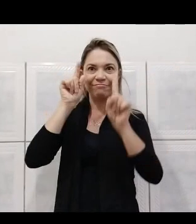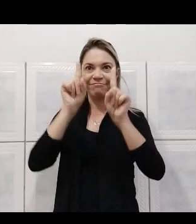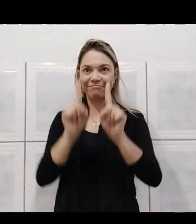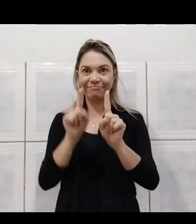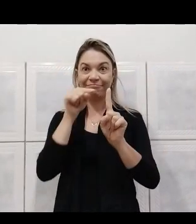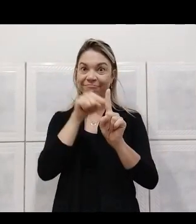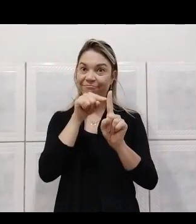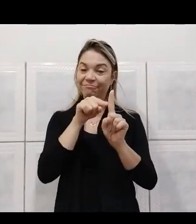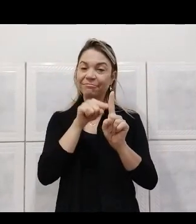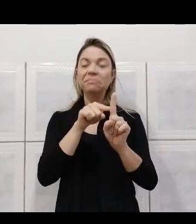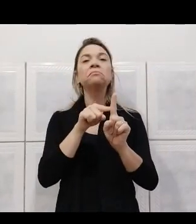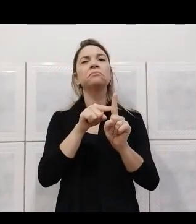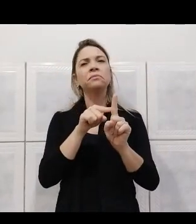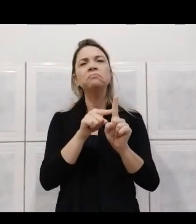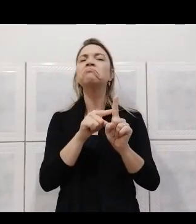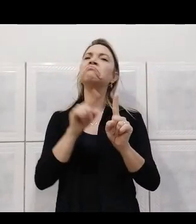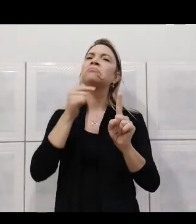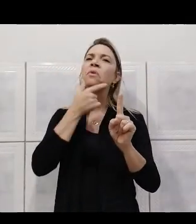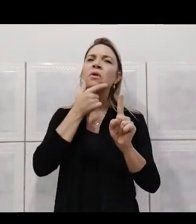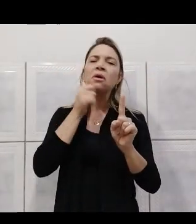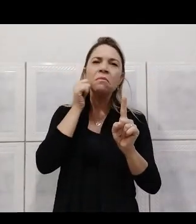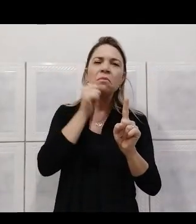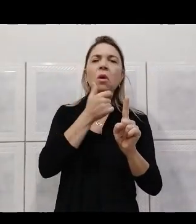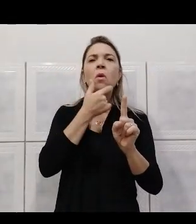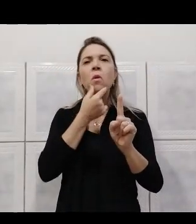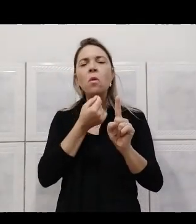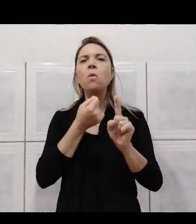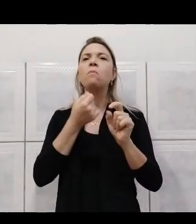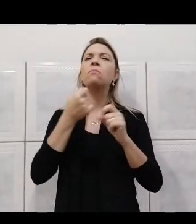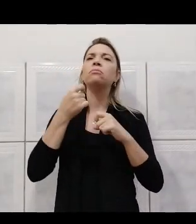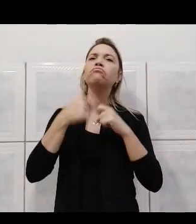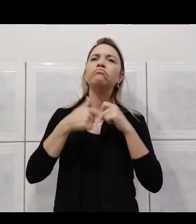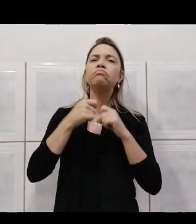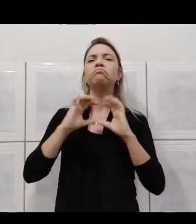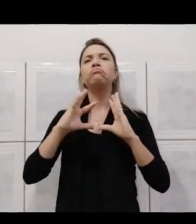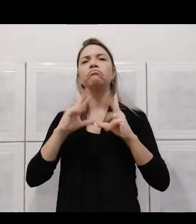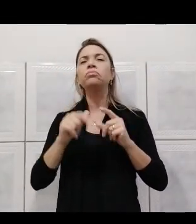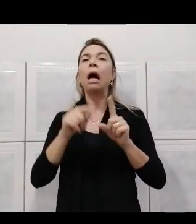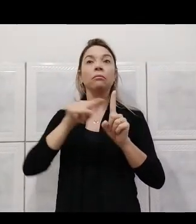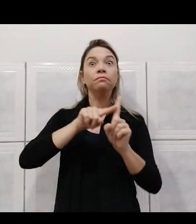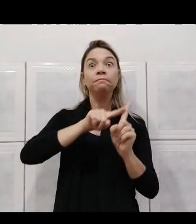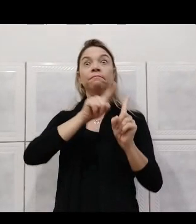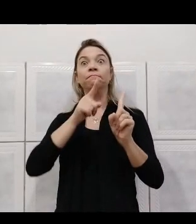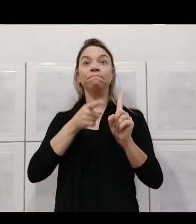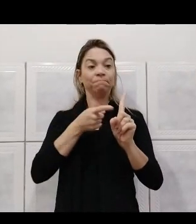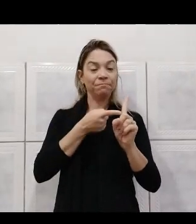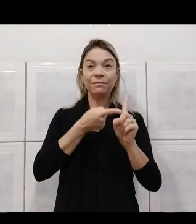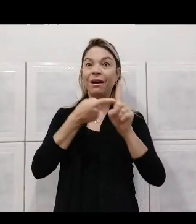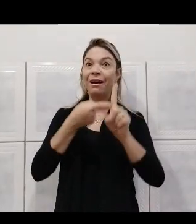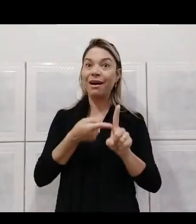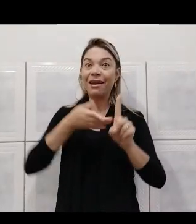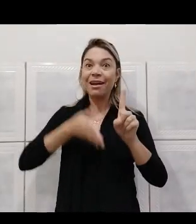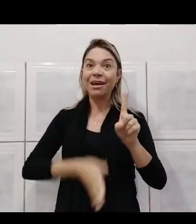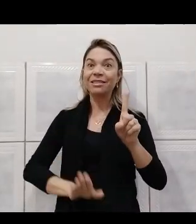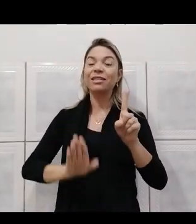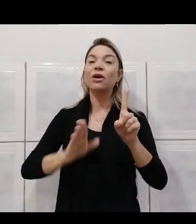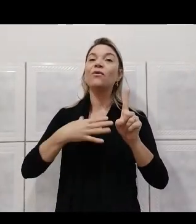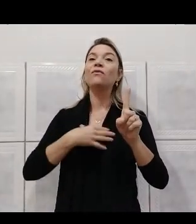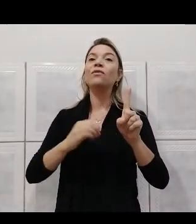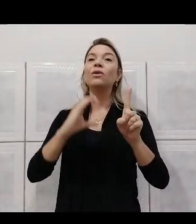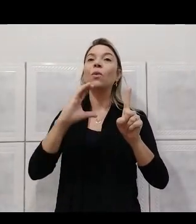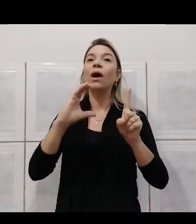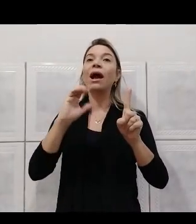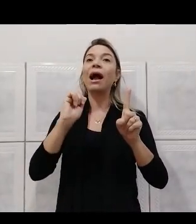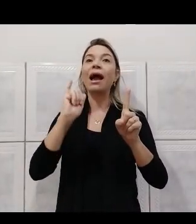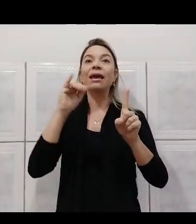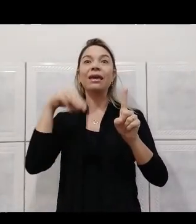Coabitou o homem com Eva, sua mulher. Esta concebeu e deu à luz a Caim. Então disse: Adquiri